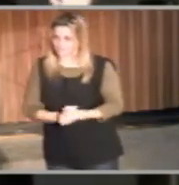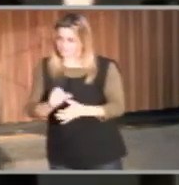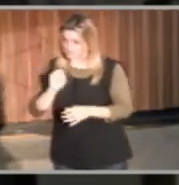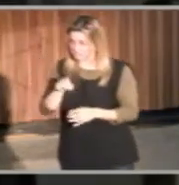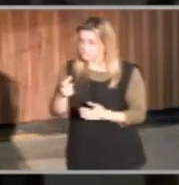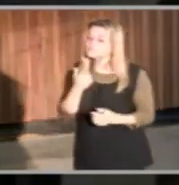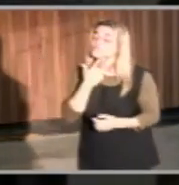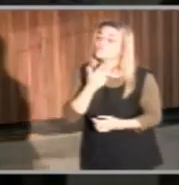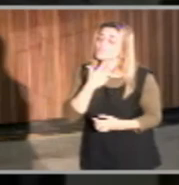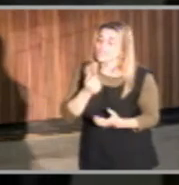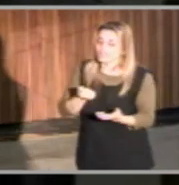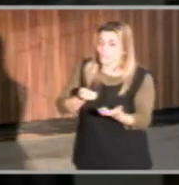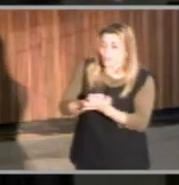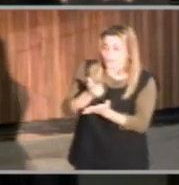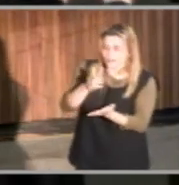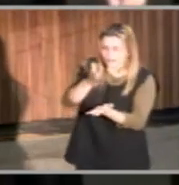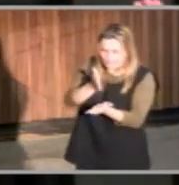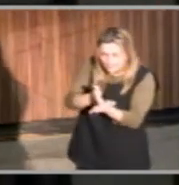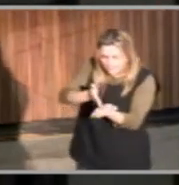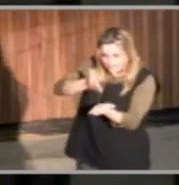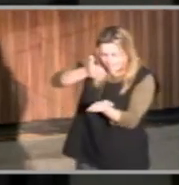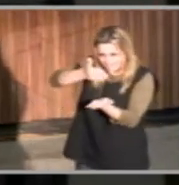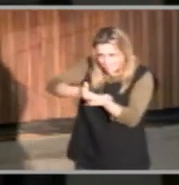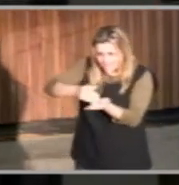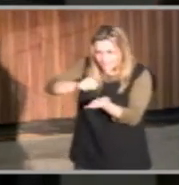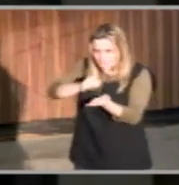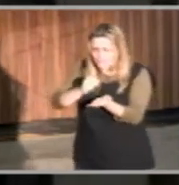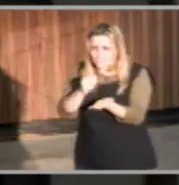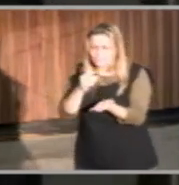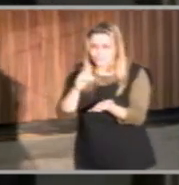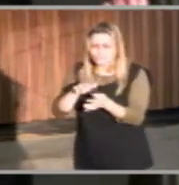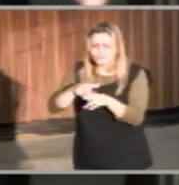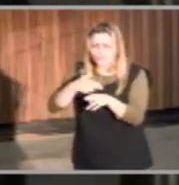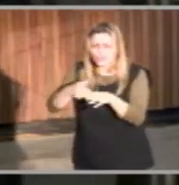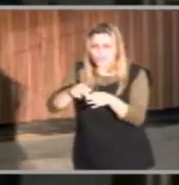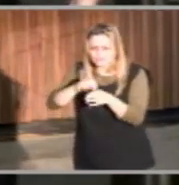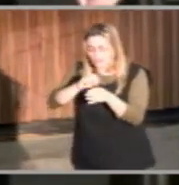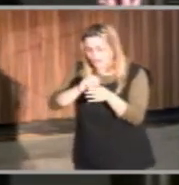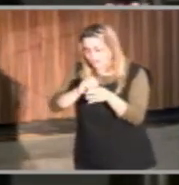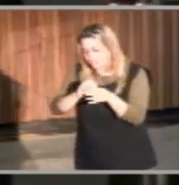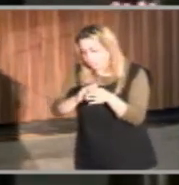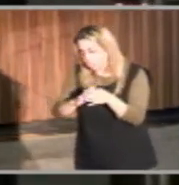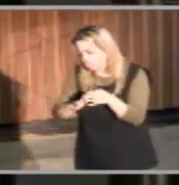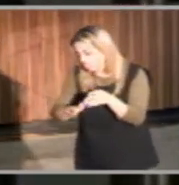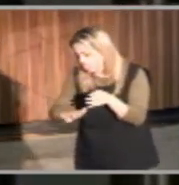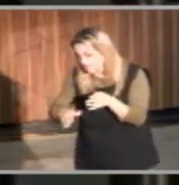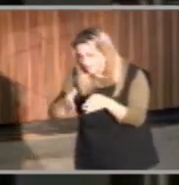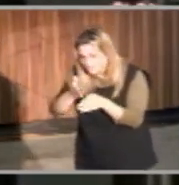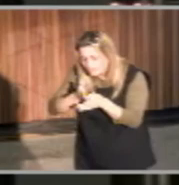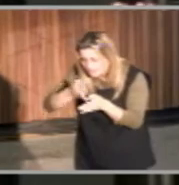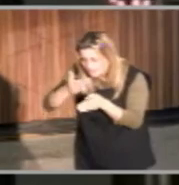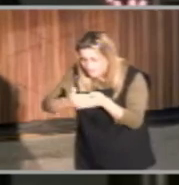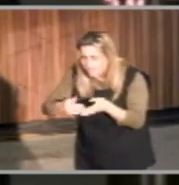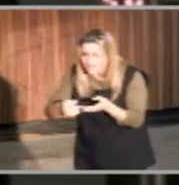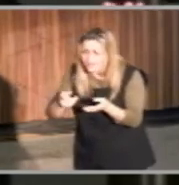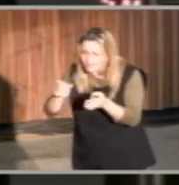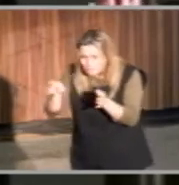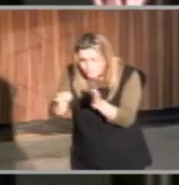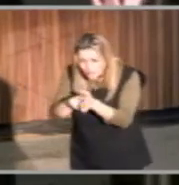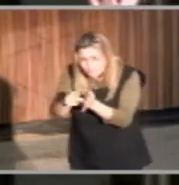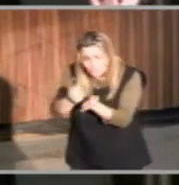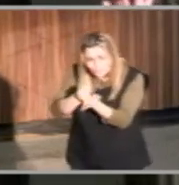assim, sabe, benzinho, aquele assim que abre e cai assim, para construção, bem.